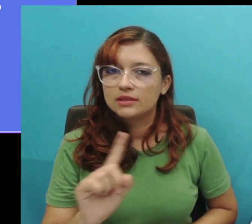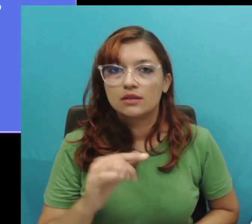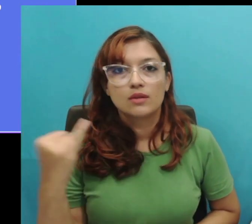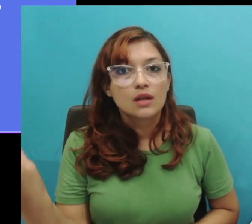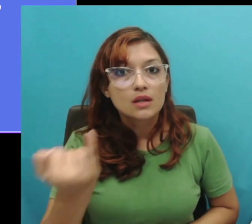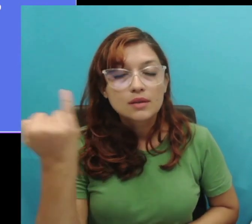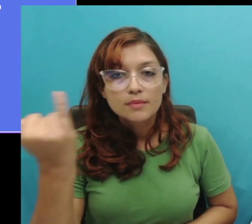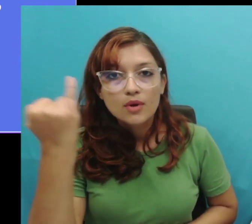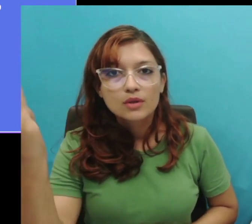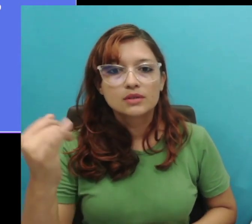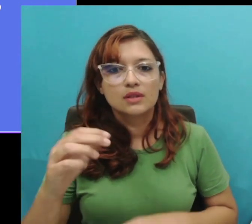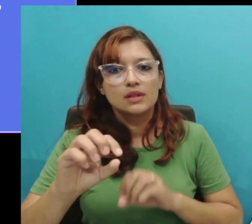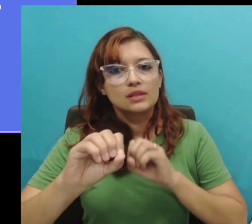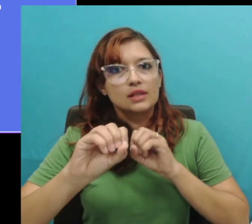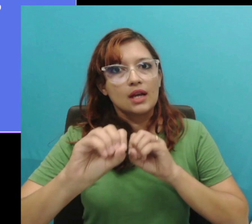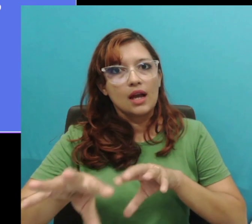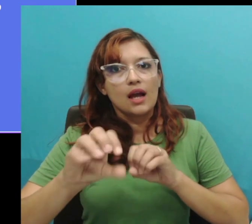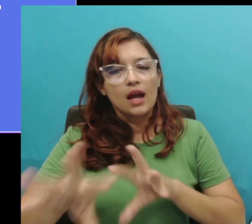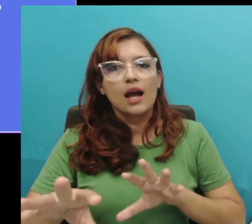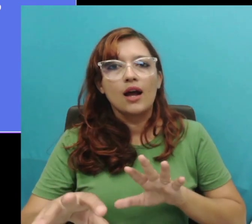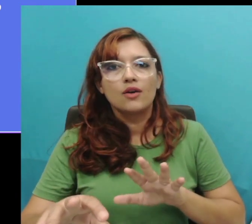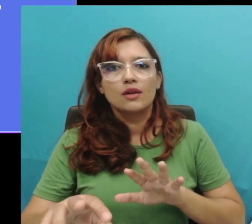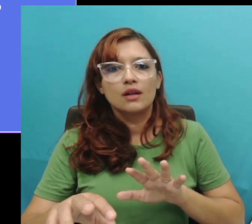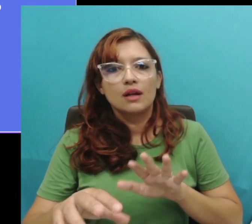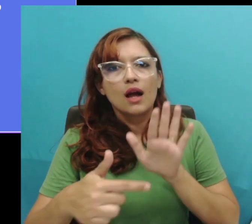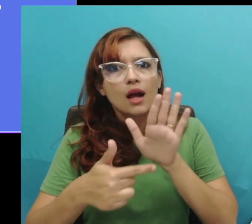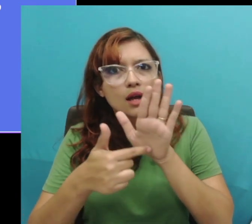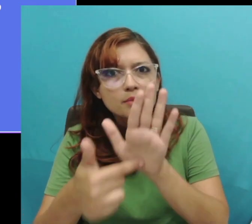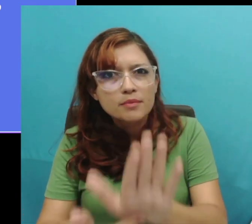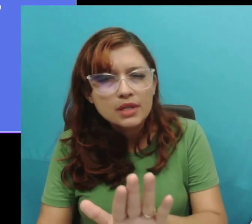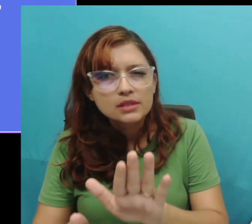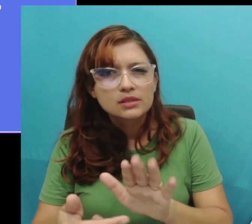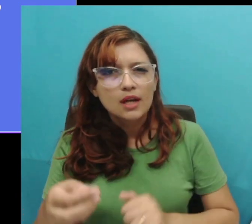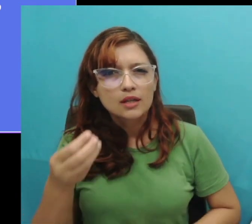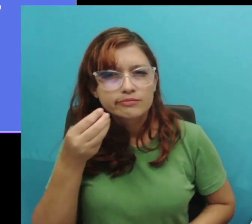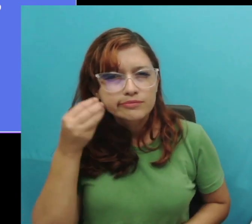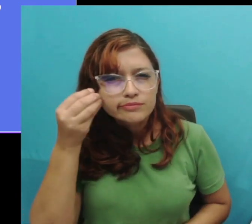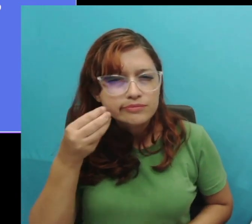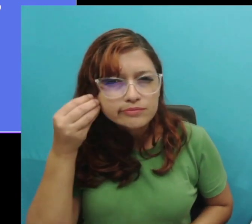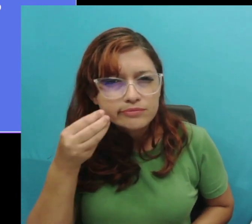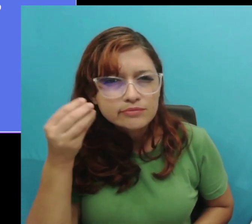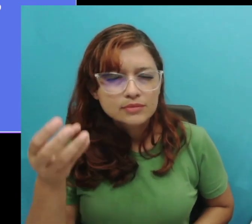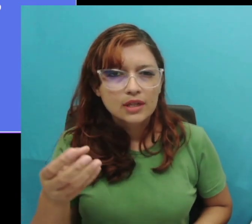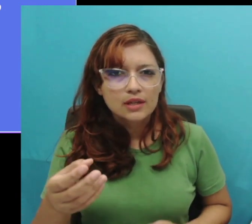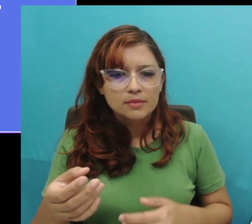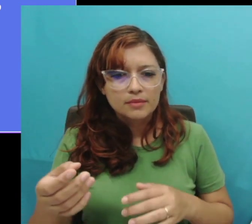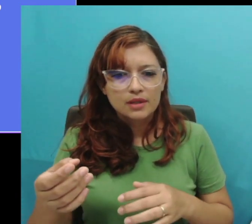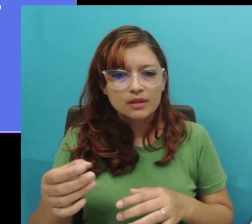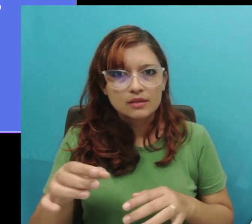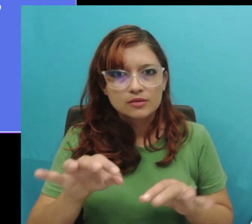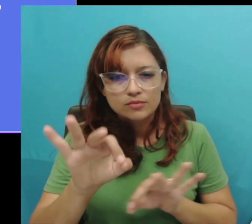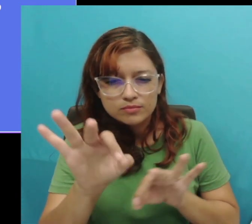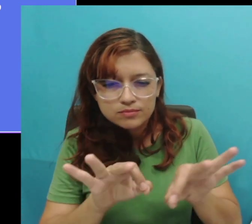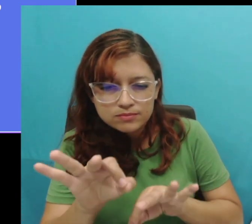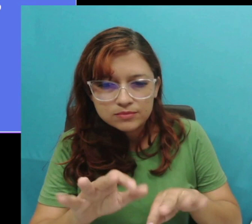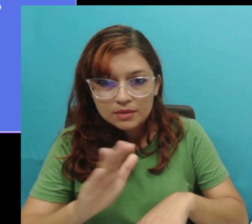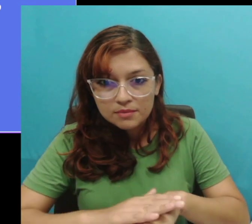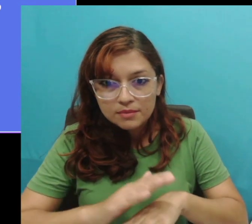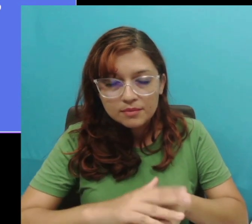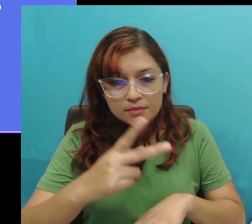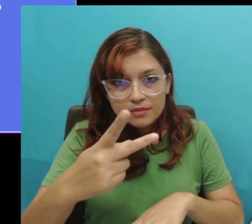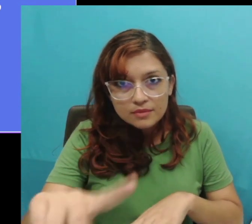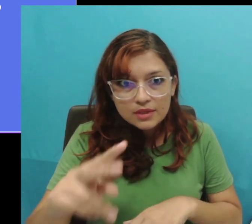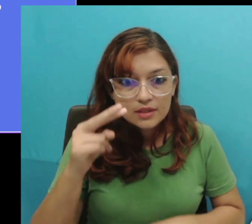usando explanação teórica. Lá mostra a importância de usar